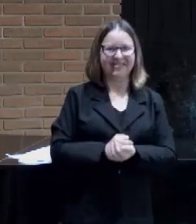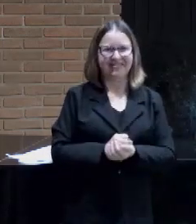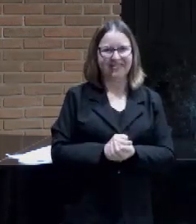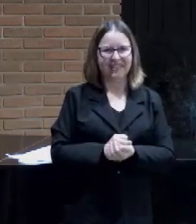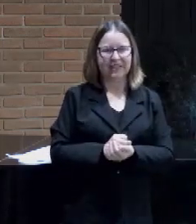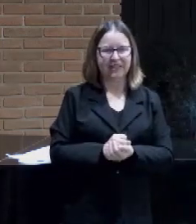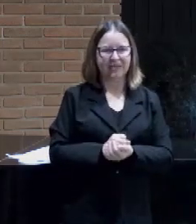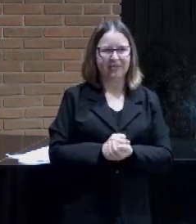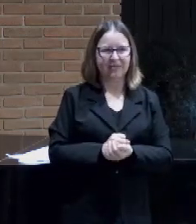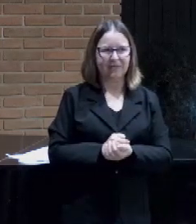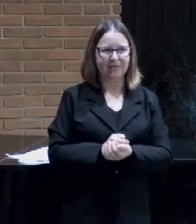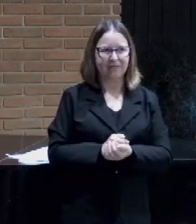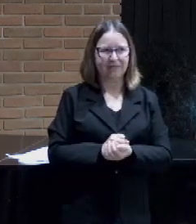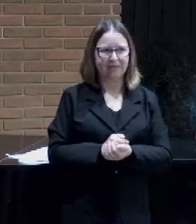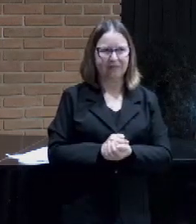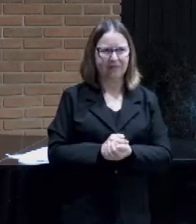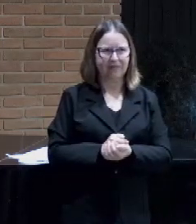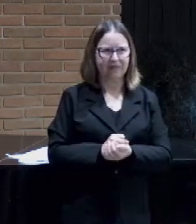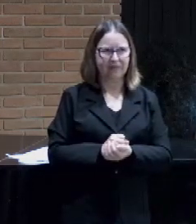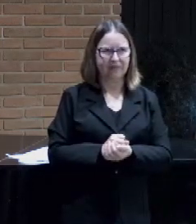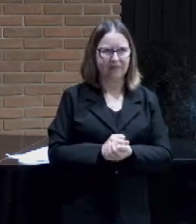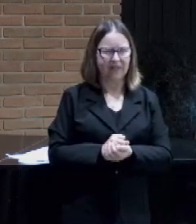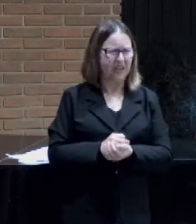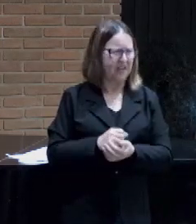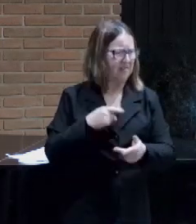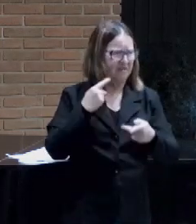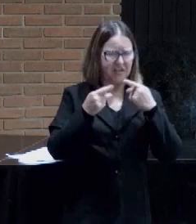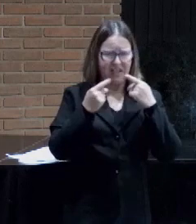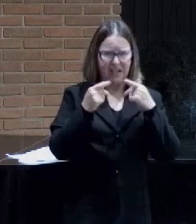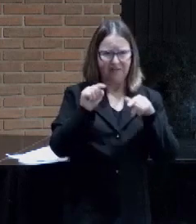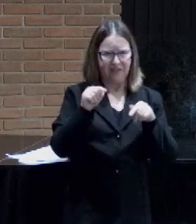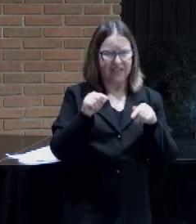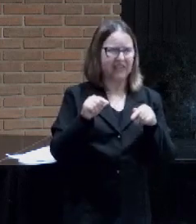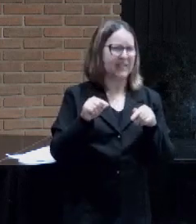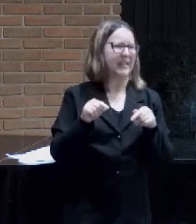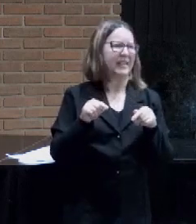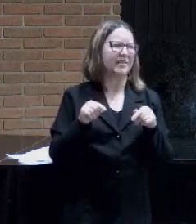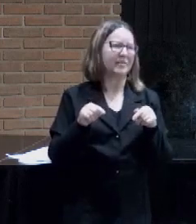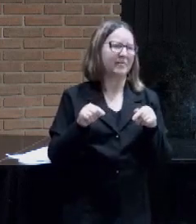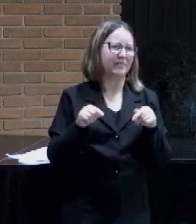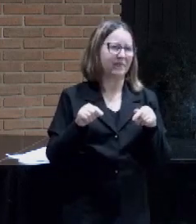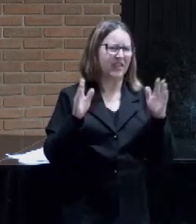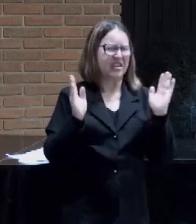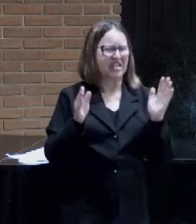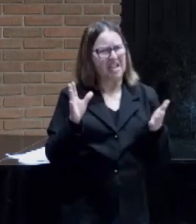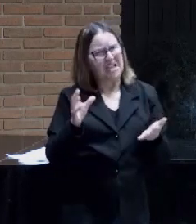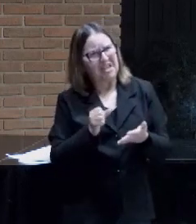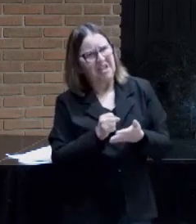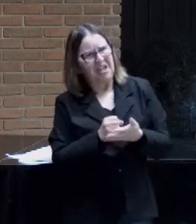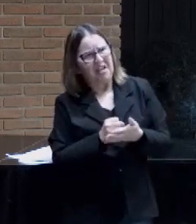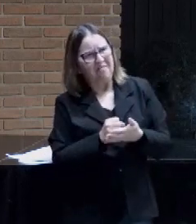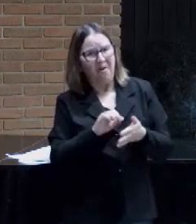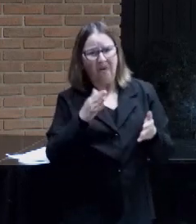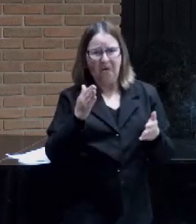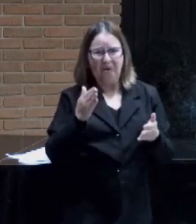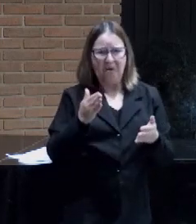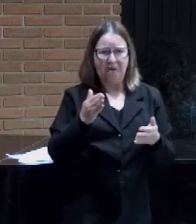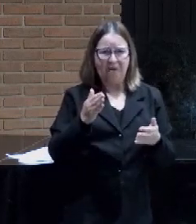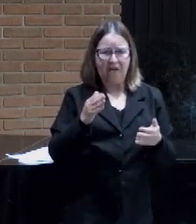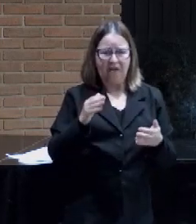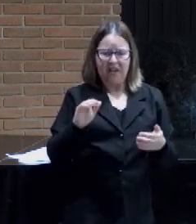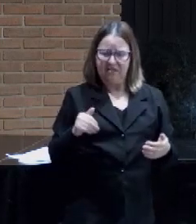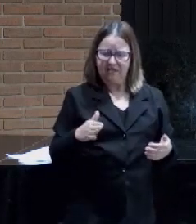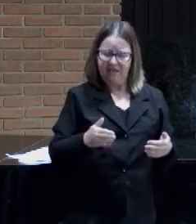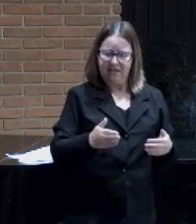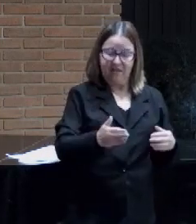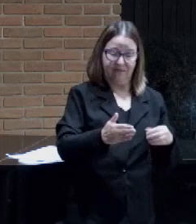você que você vai sair dessa manhã já salvo, nem que você já vai sair da barriga do grande peixe.